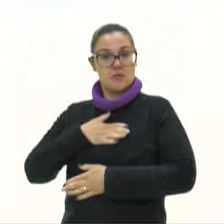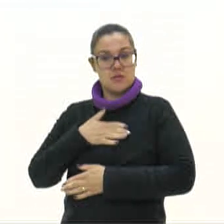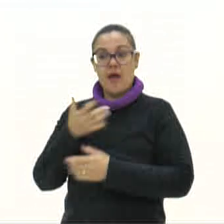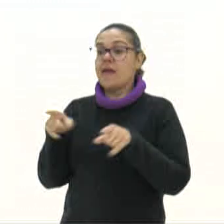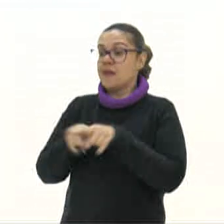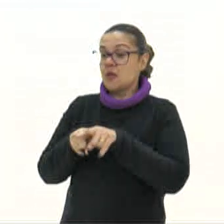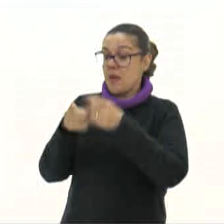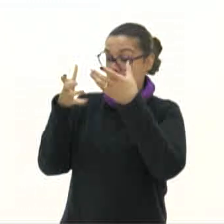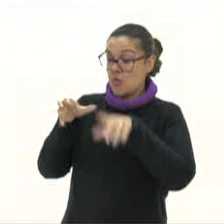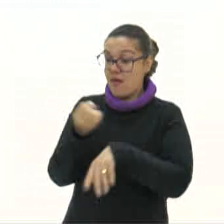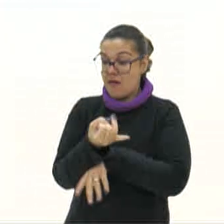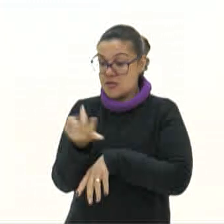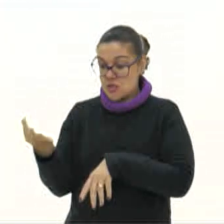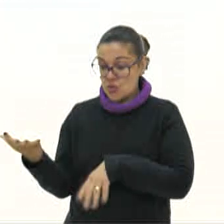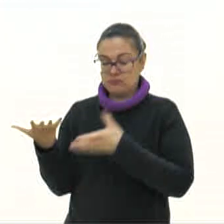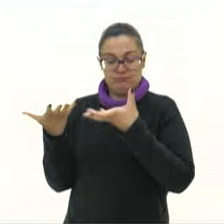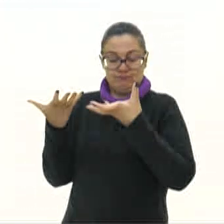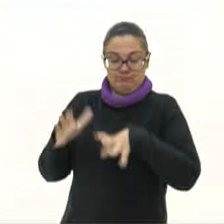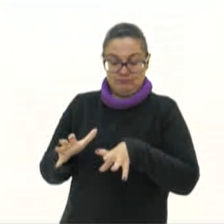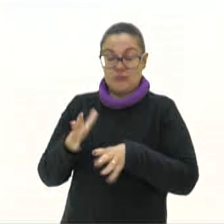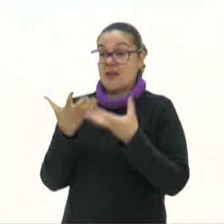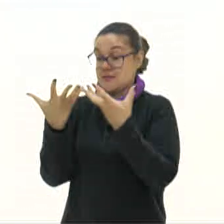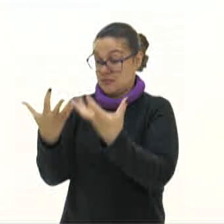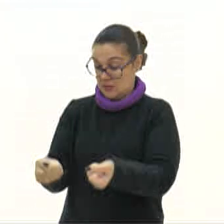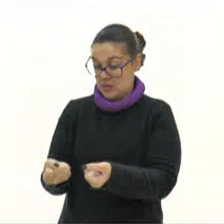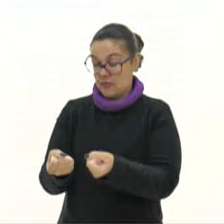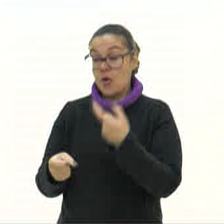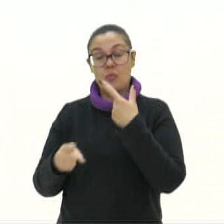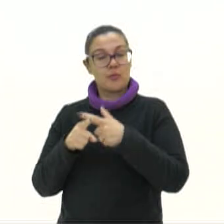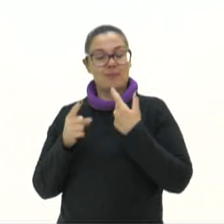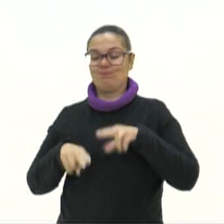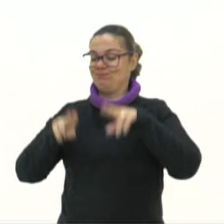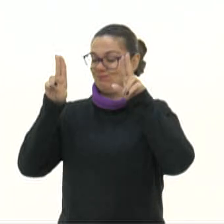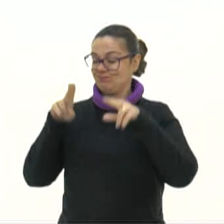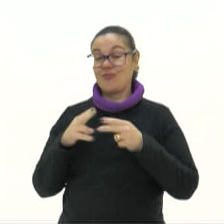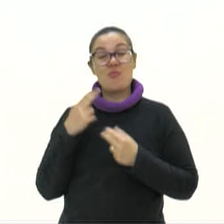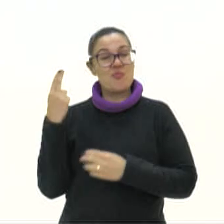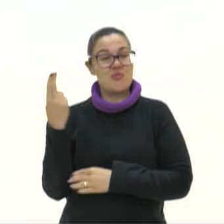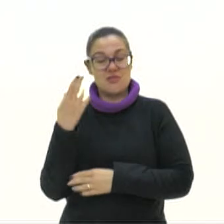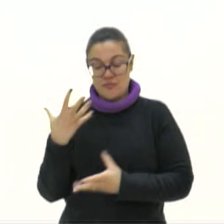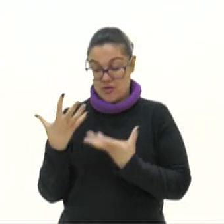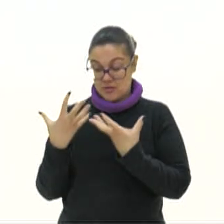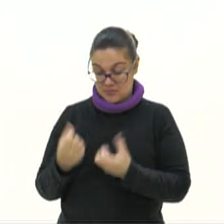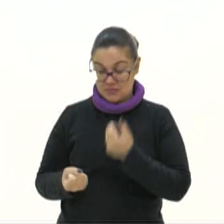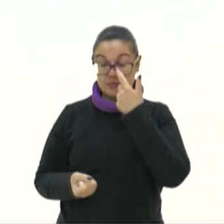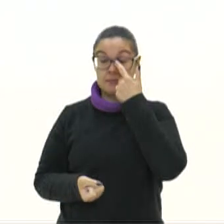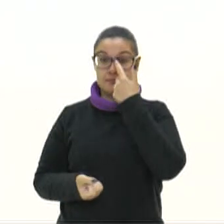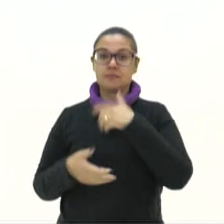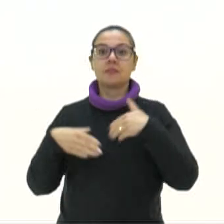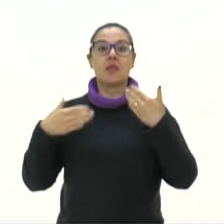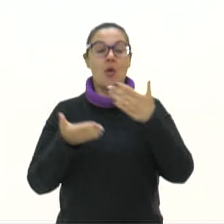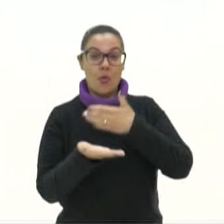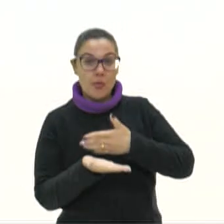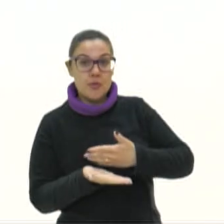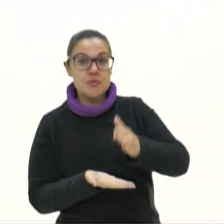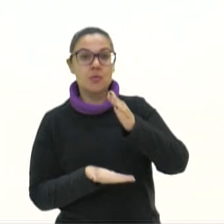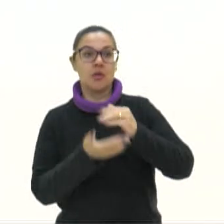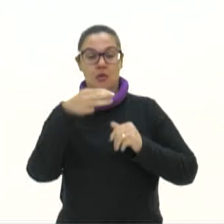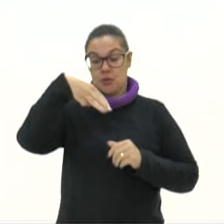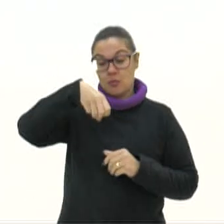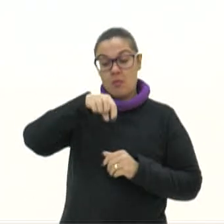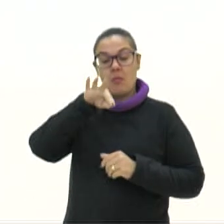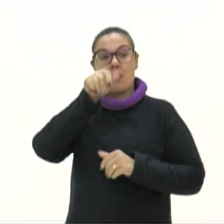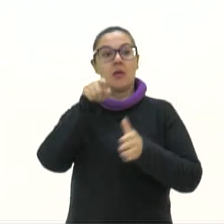não queria que aquelas coisas fossem aceitáveis, que eram para ele inaceitáveis. Continuando a entrevista, o Urariano pergunta para ele o